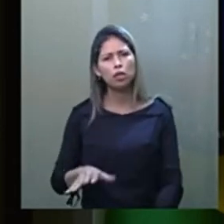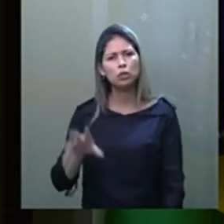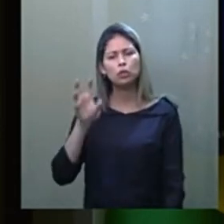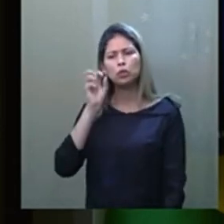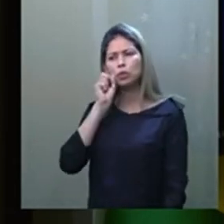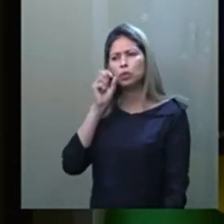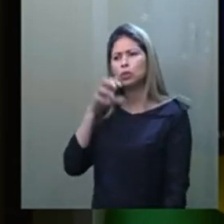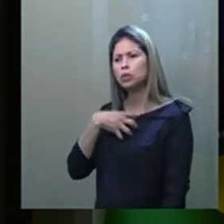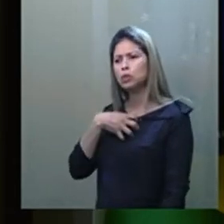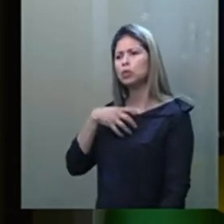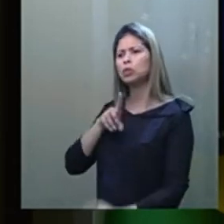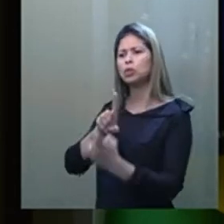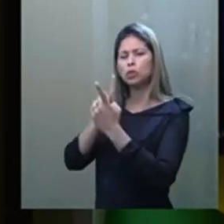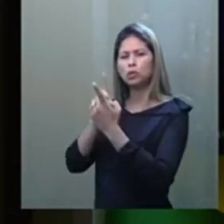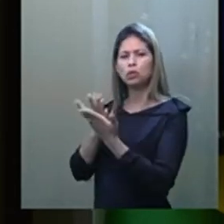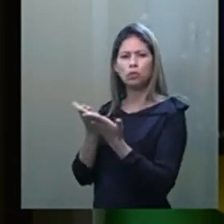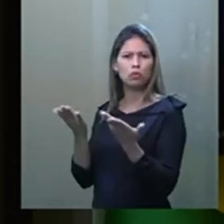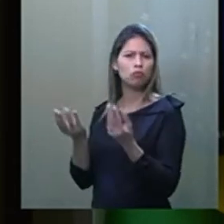ouvidas?